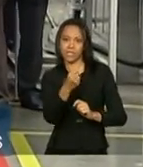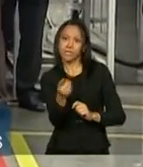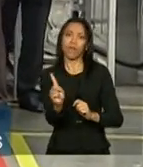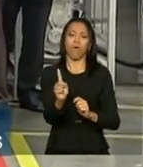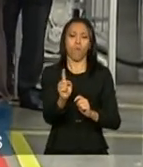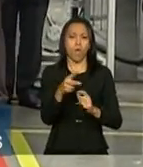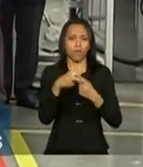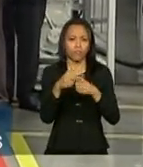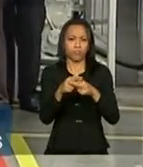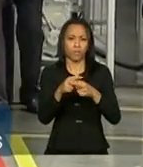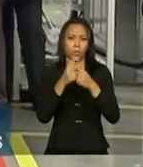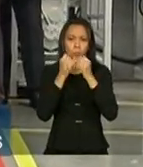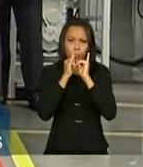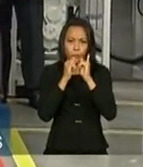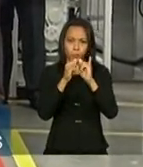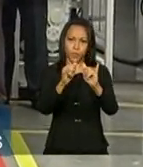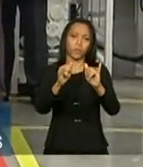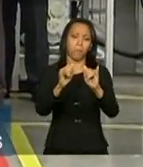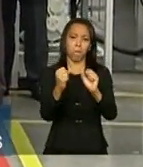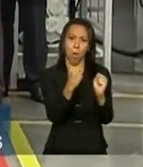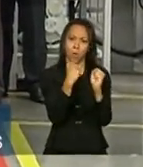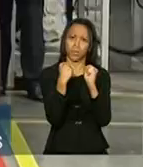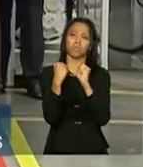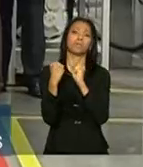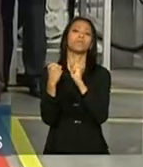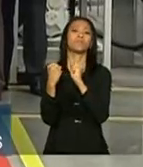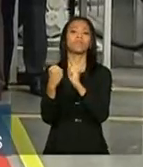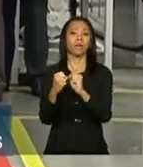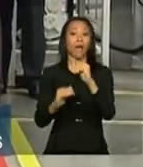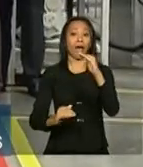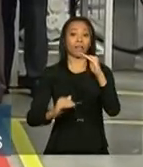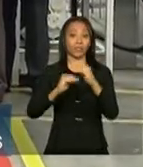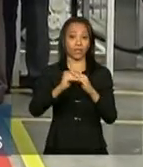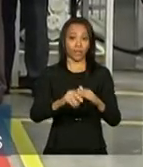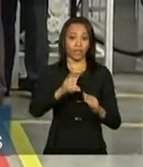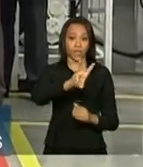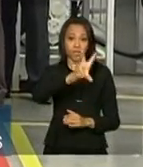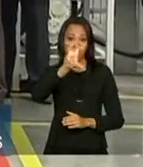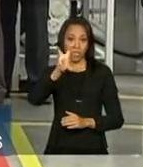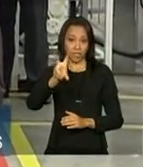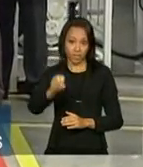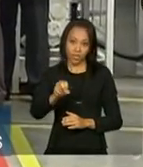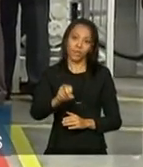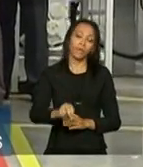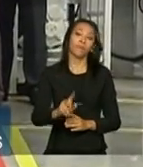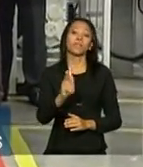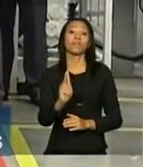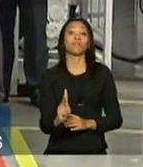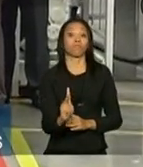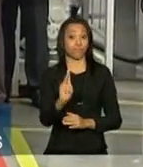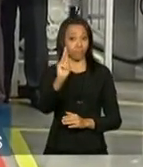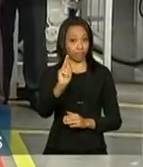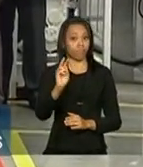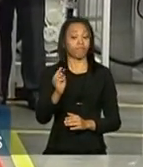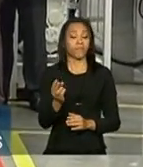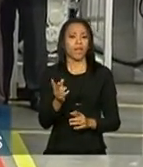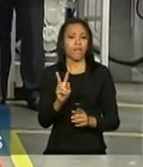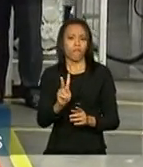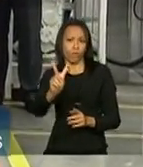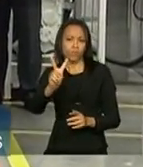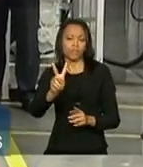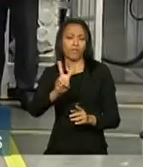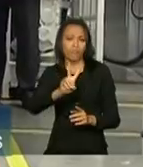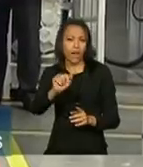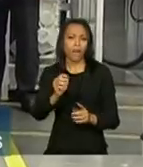os transformadores de corrente de potencial de até 550 kV. Os produtos